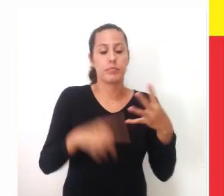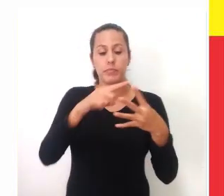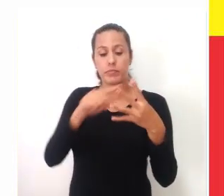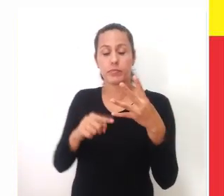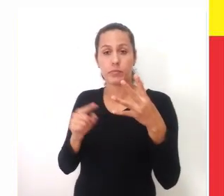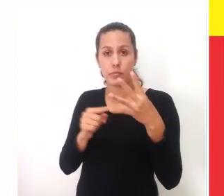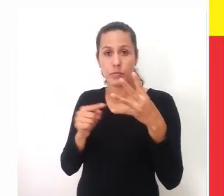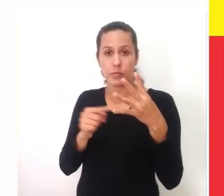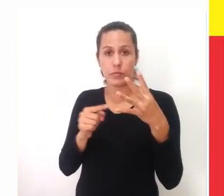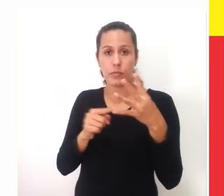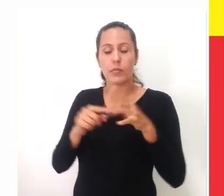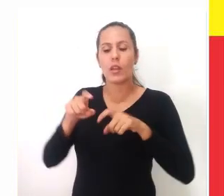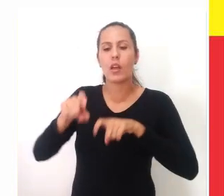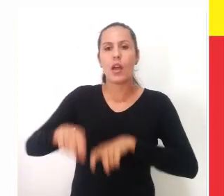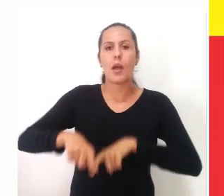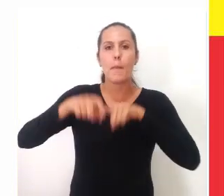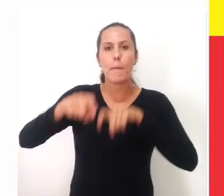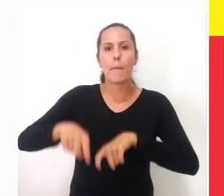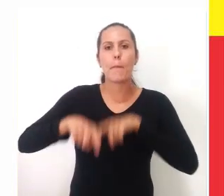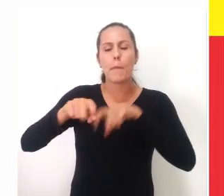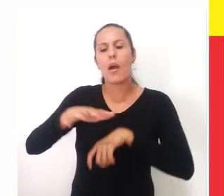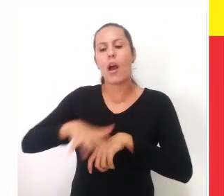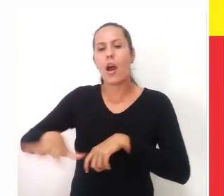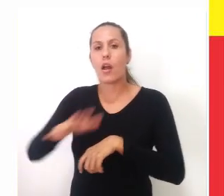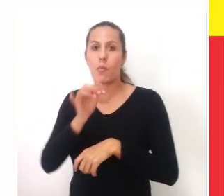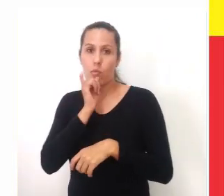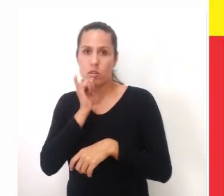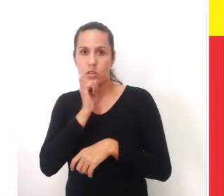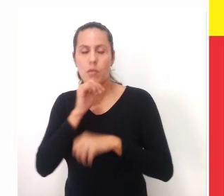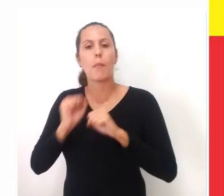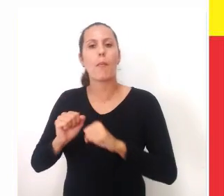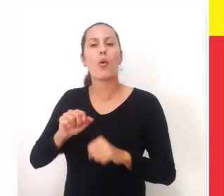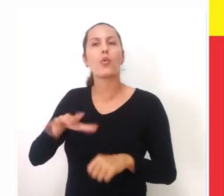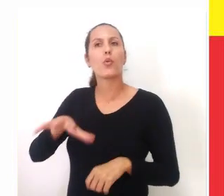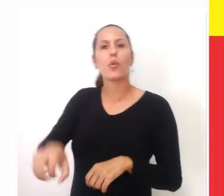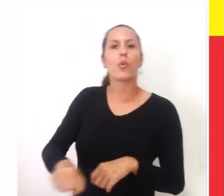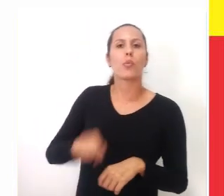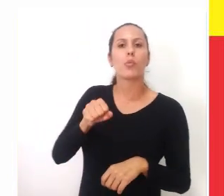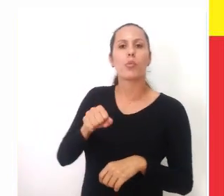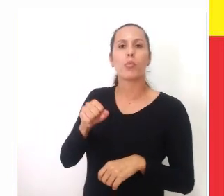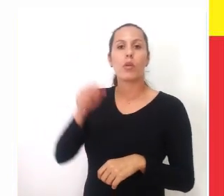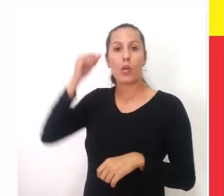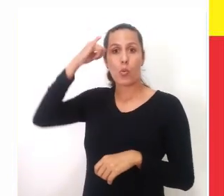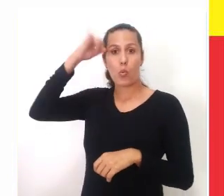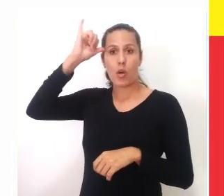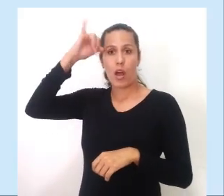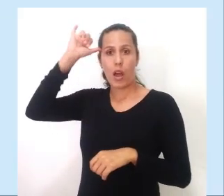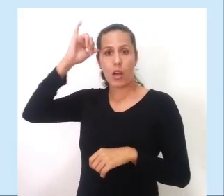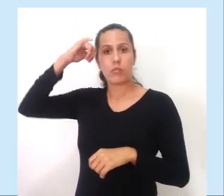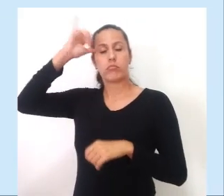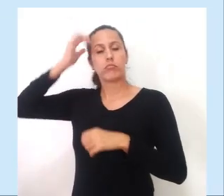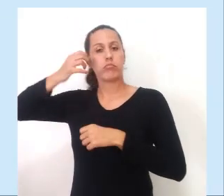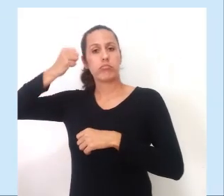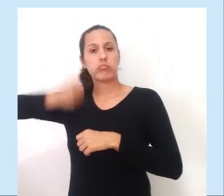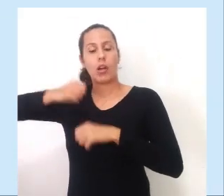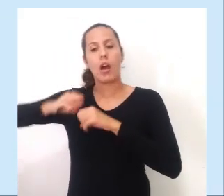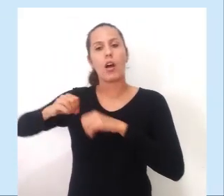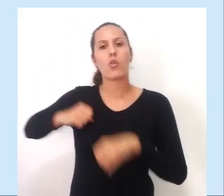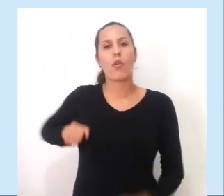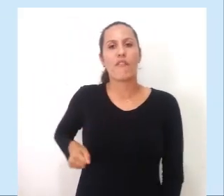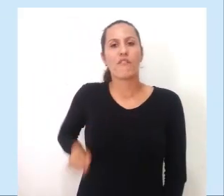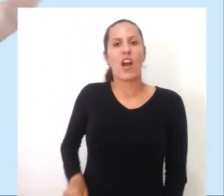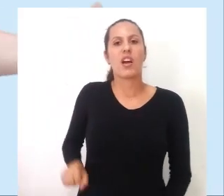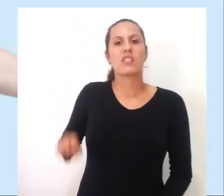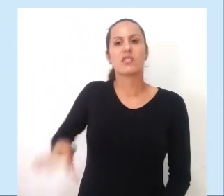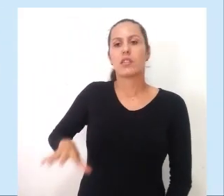resíduos florestais. E número 4, resíduos pecuários, como por exemplo, eu posso trabalhar